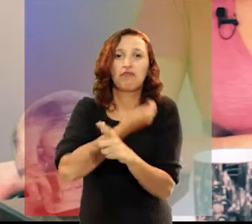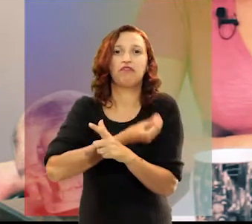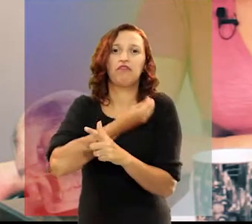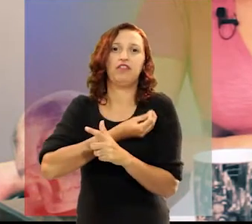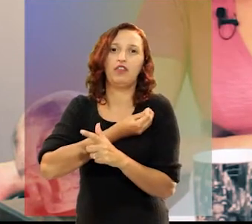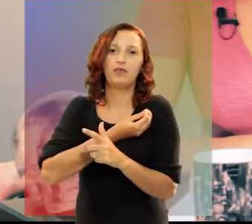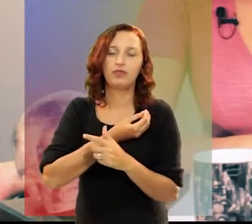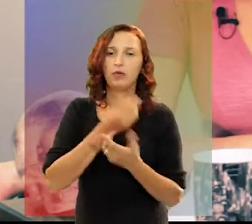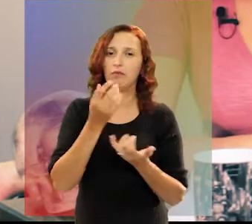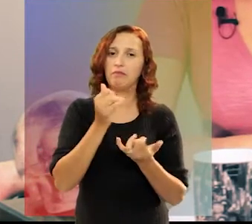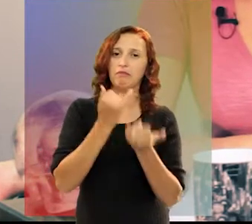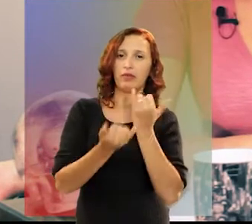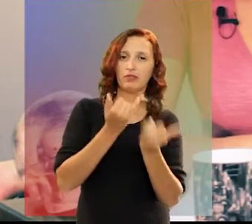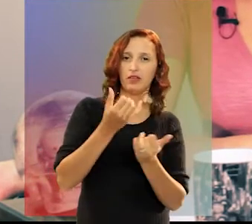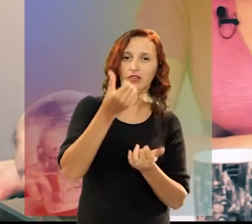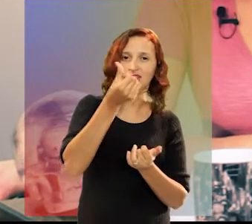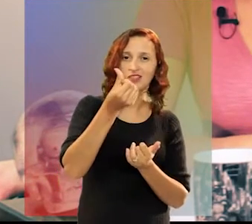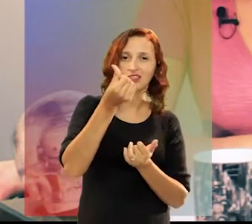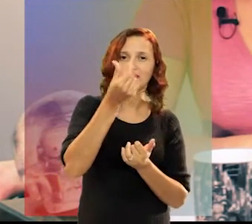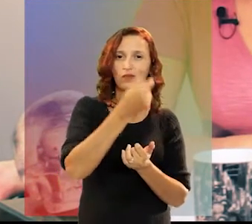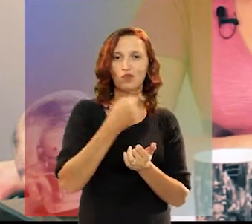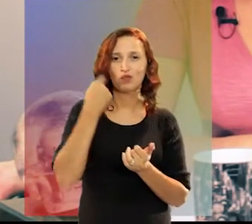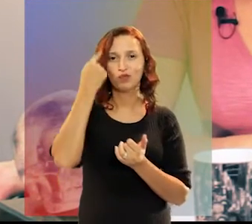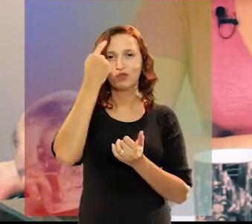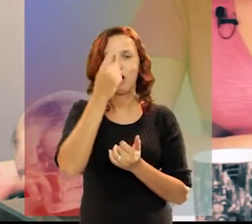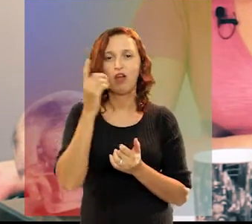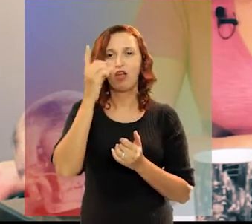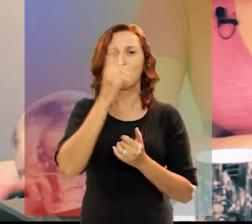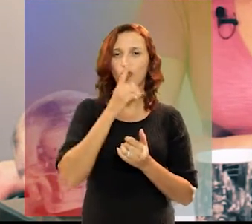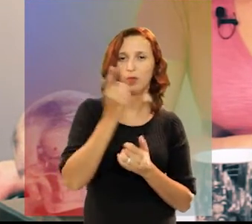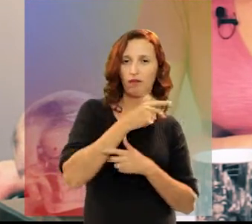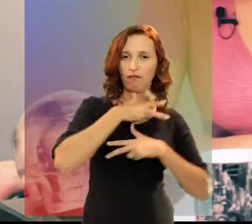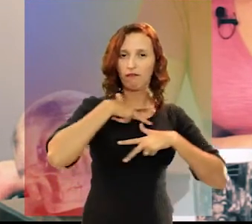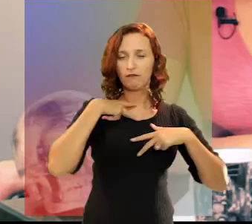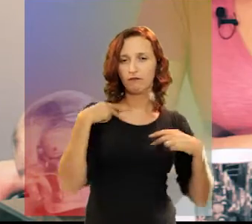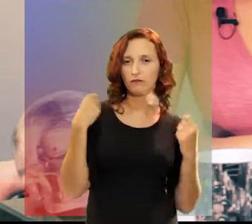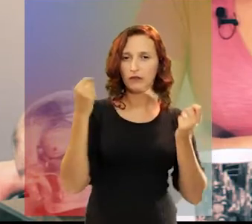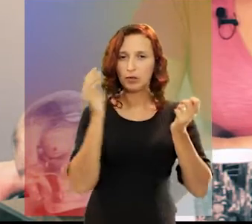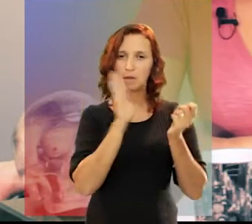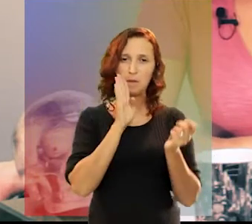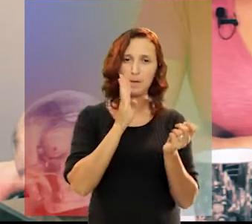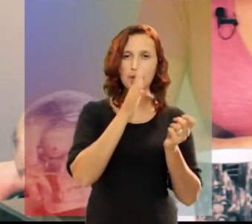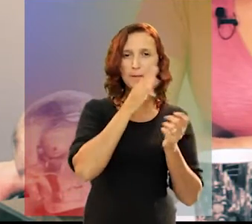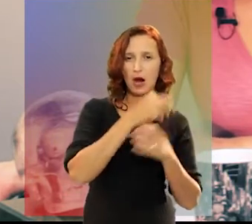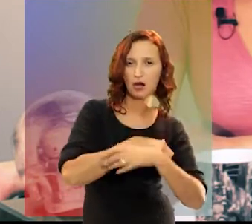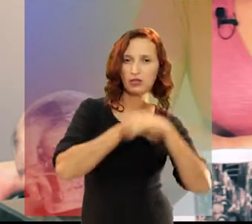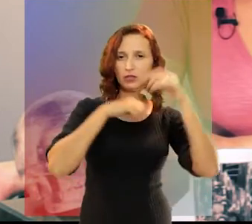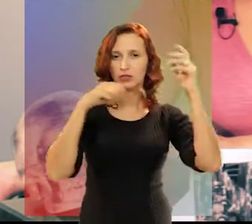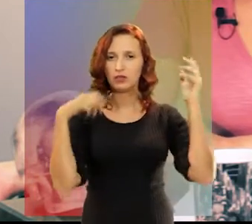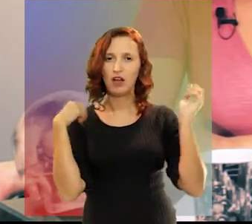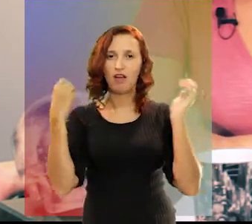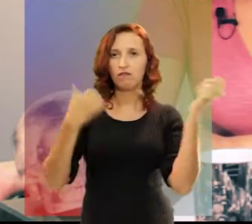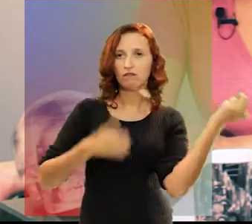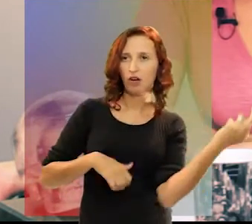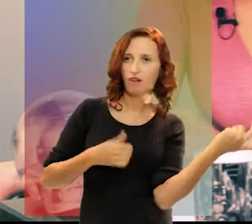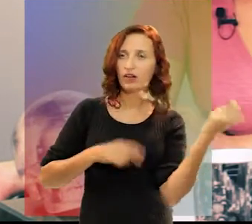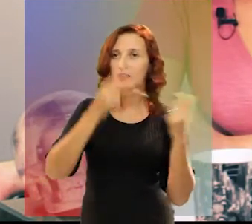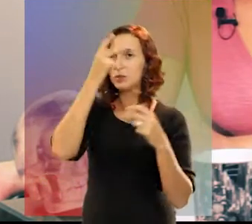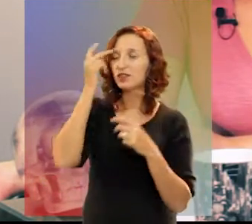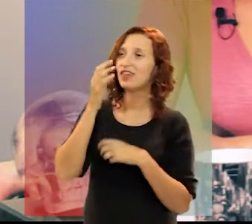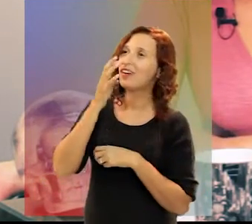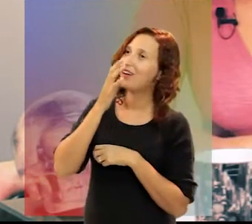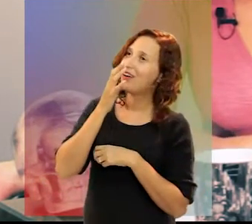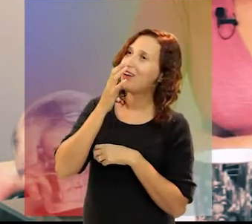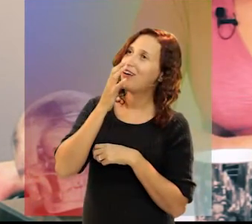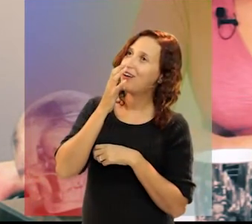de prazer. E aí, cara, 6 horas de diversão num programa de domingo com umas mulheres de biquíni ao fundo dançando uma música qualquer de um cara com mullet já é